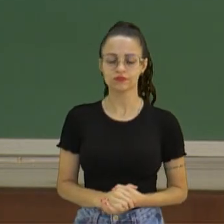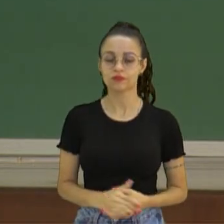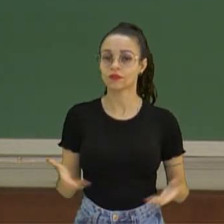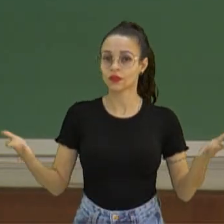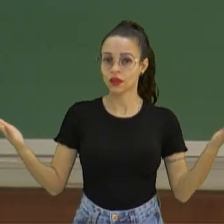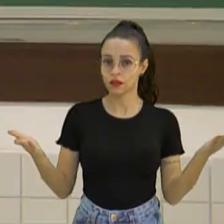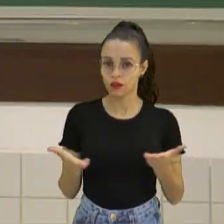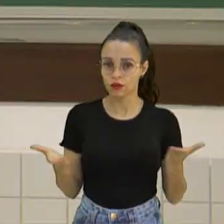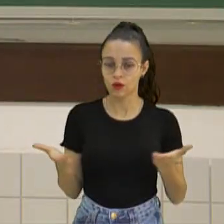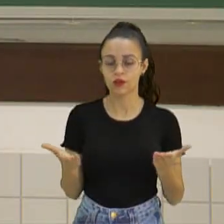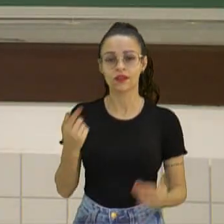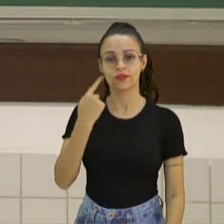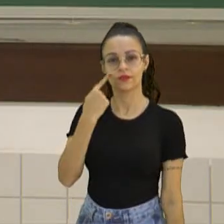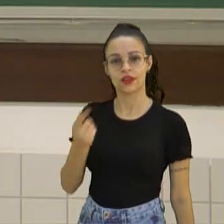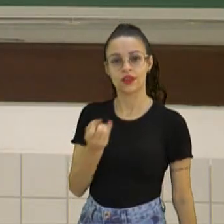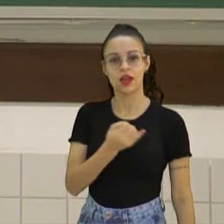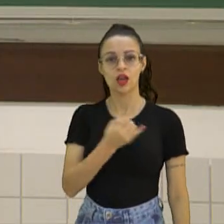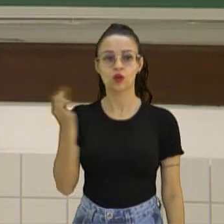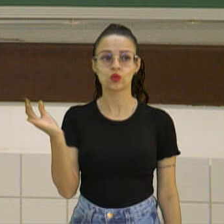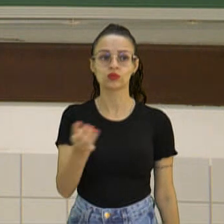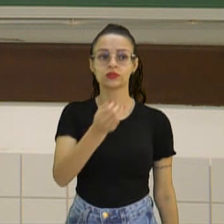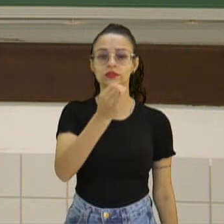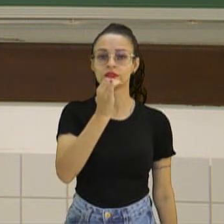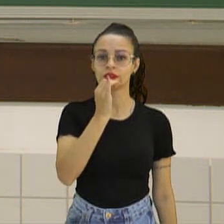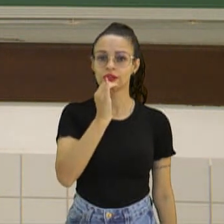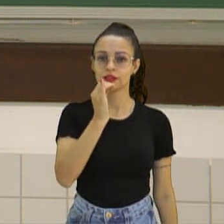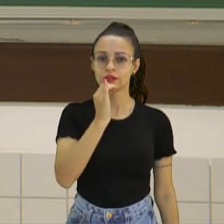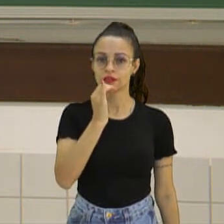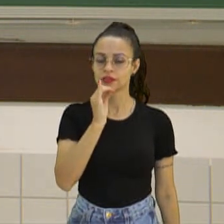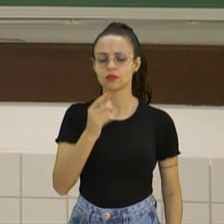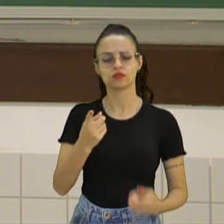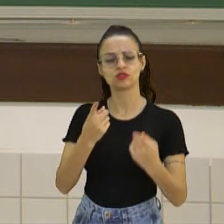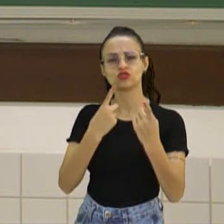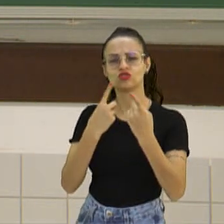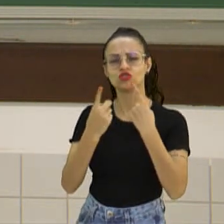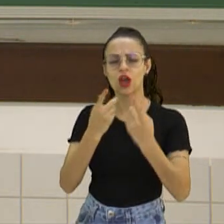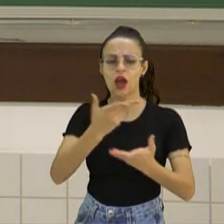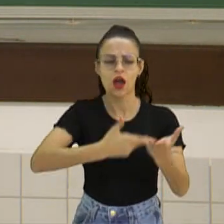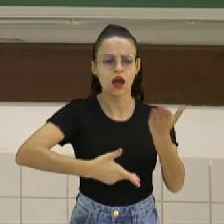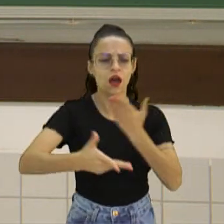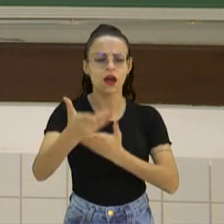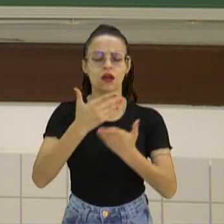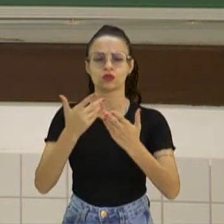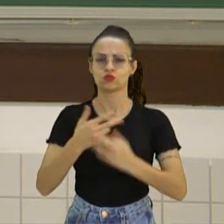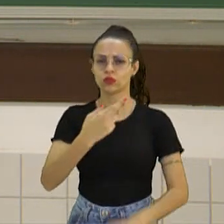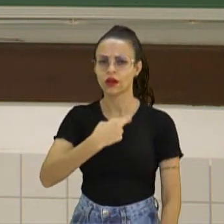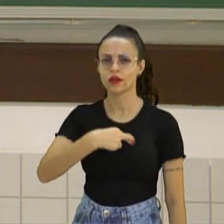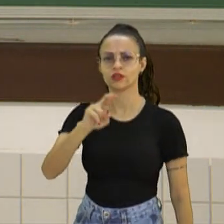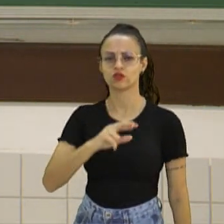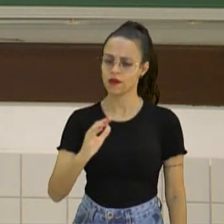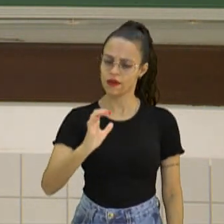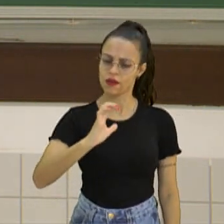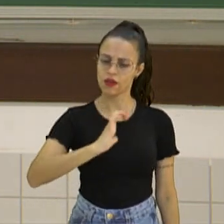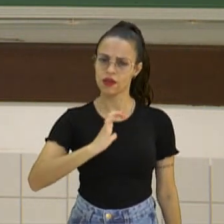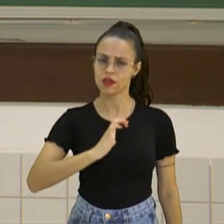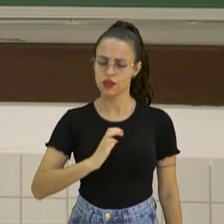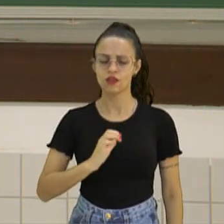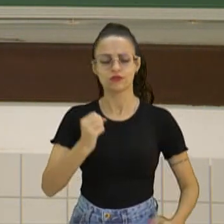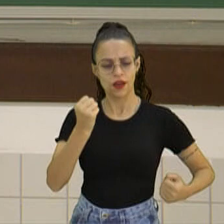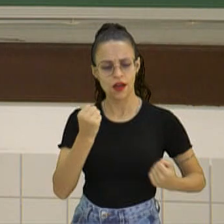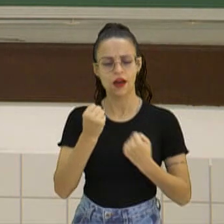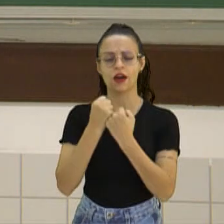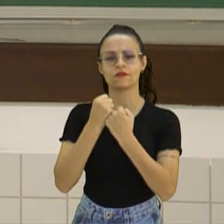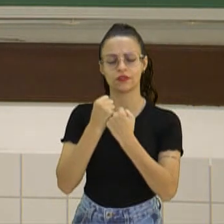agora vamos ver alguns exemplos dessa desse diálogo inter-religioso ou desses preceitos éticos a